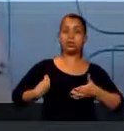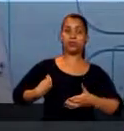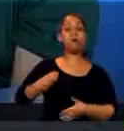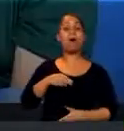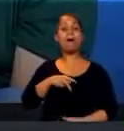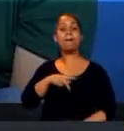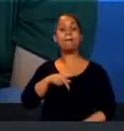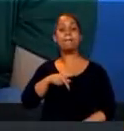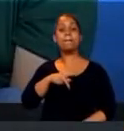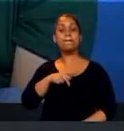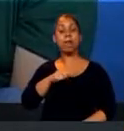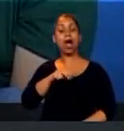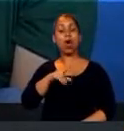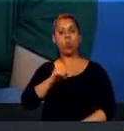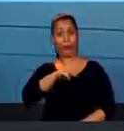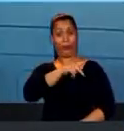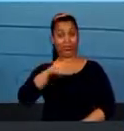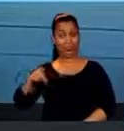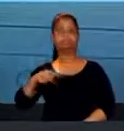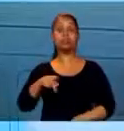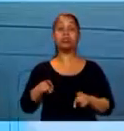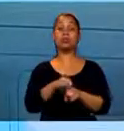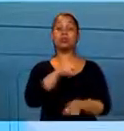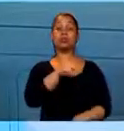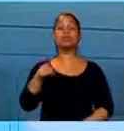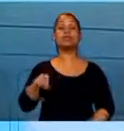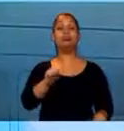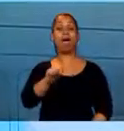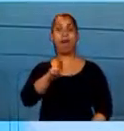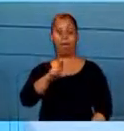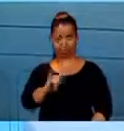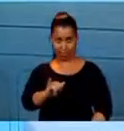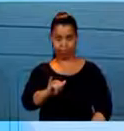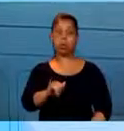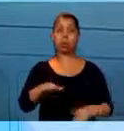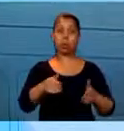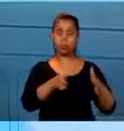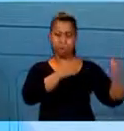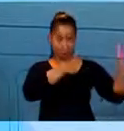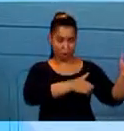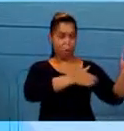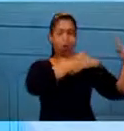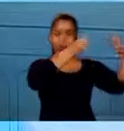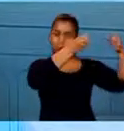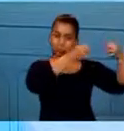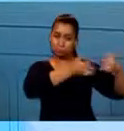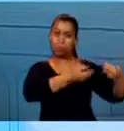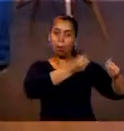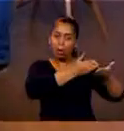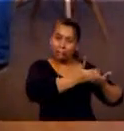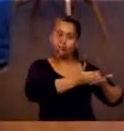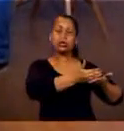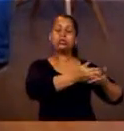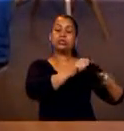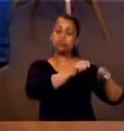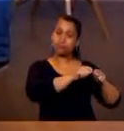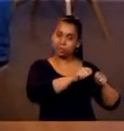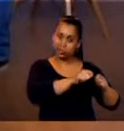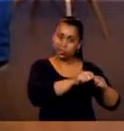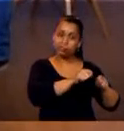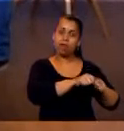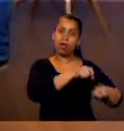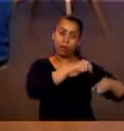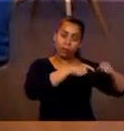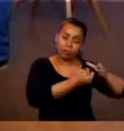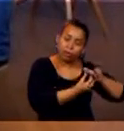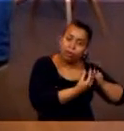que é o presidente, e com o professor Arif Kais. A gente falou aí no primeiro bloco das iniciativas que vocês realizam plantando